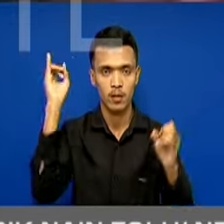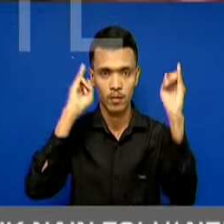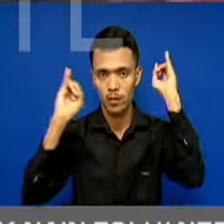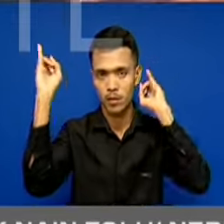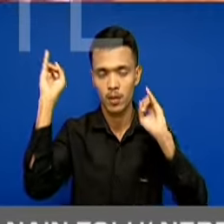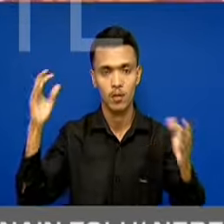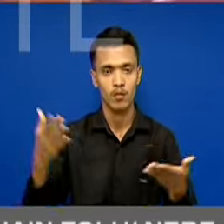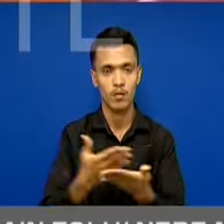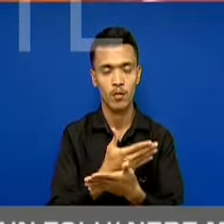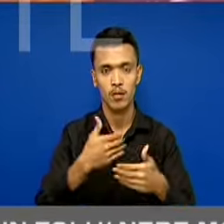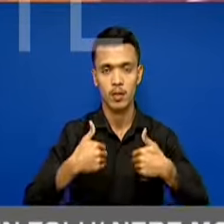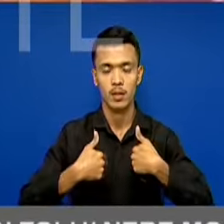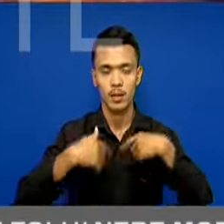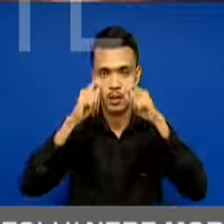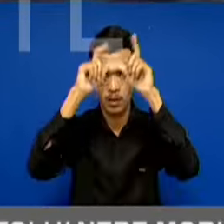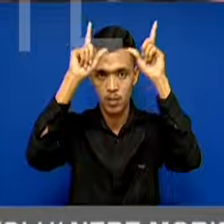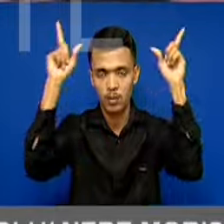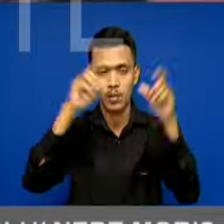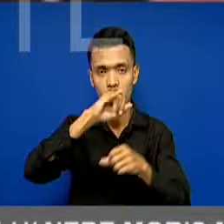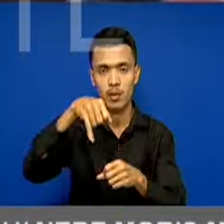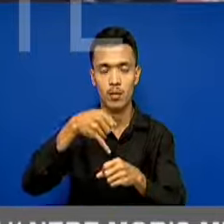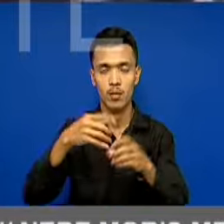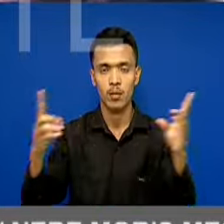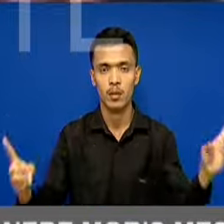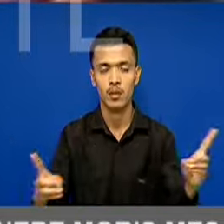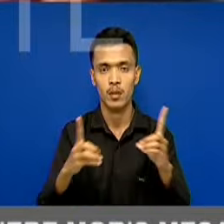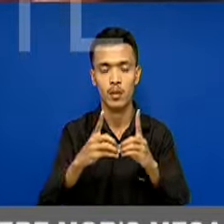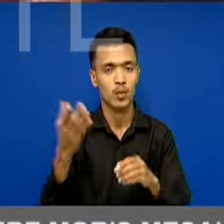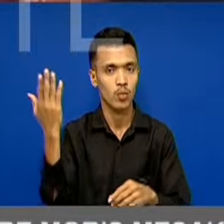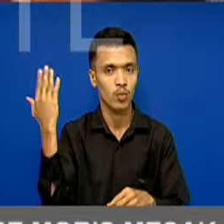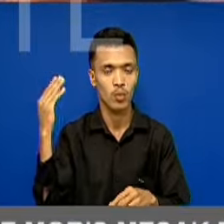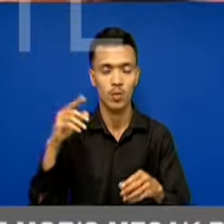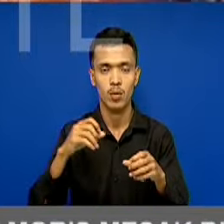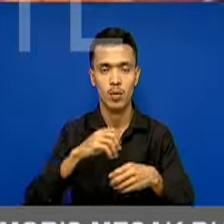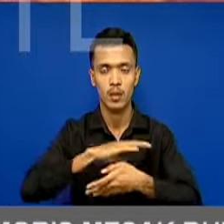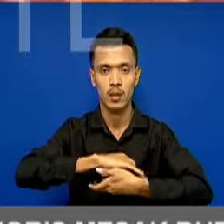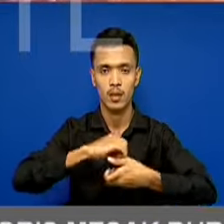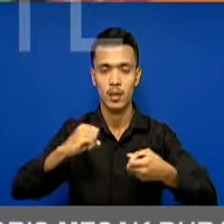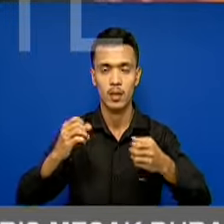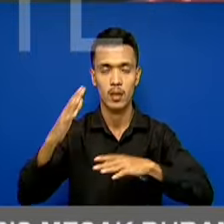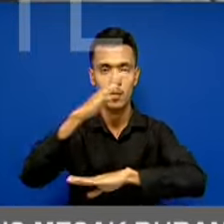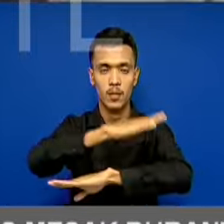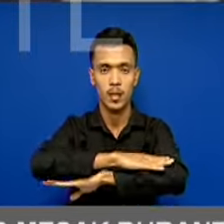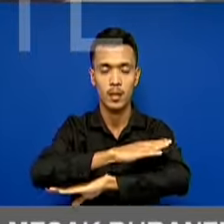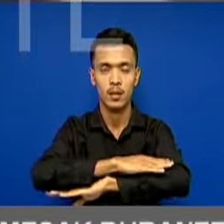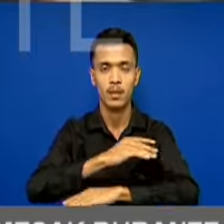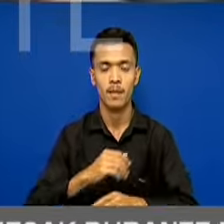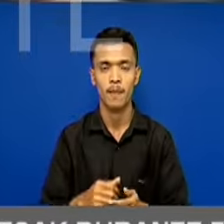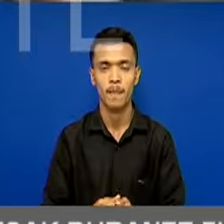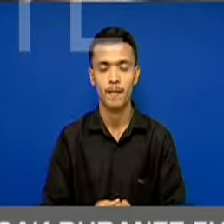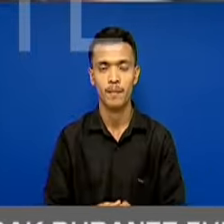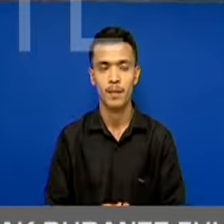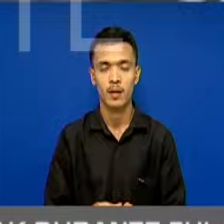foi em Timor-Leste, inclui acontecimento passado do Obaco Fila Mesa. Do executivo, né? Figura político e da